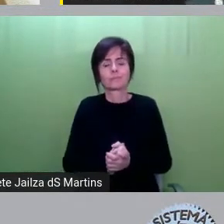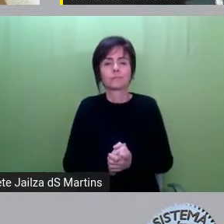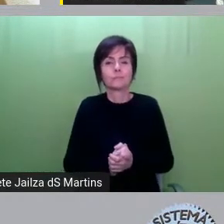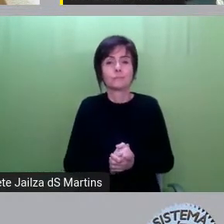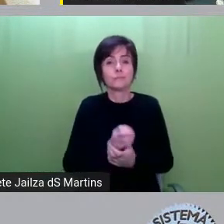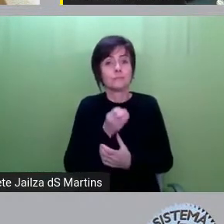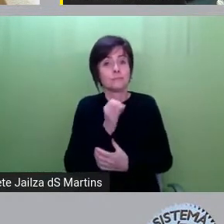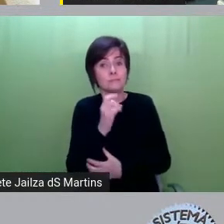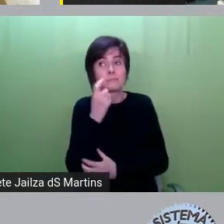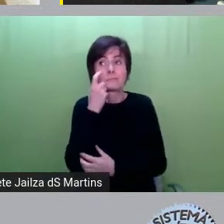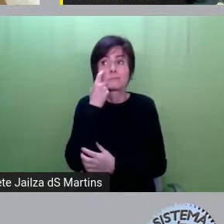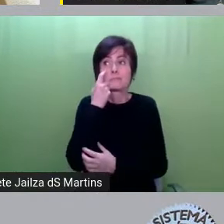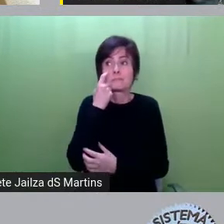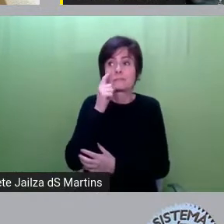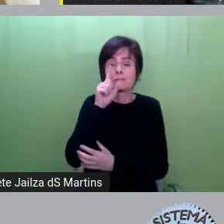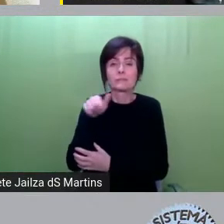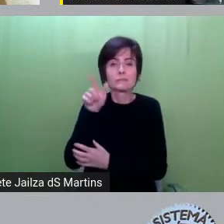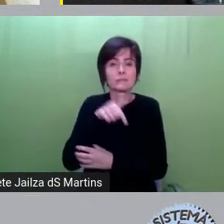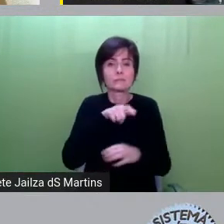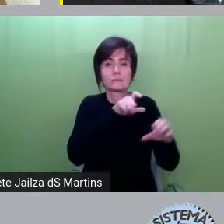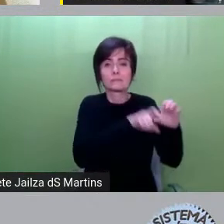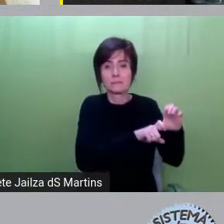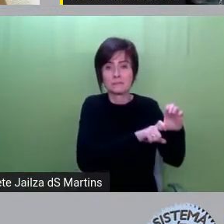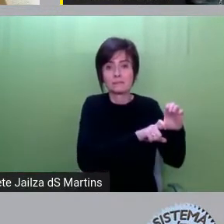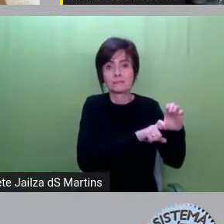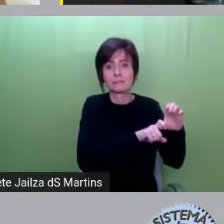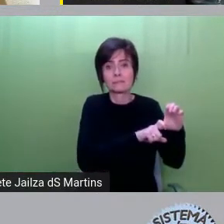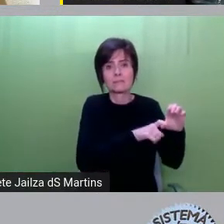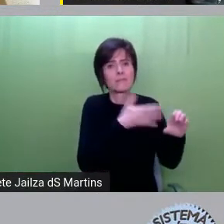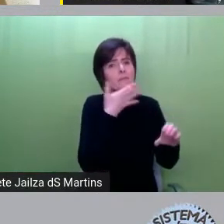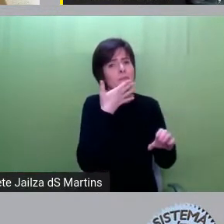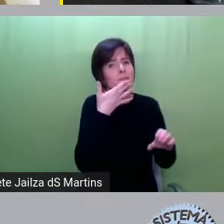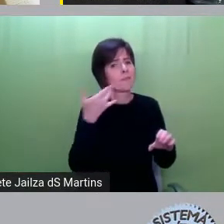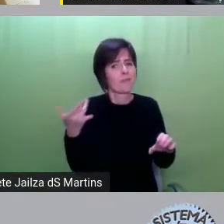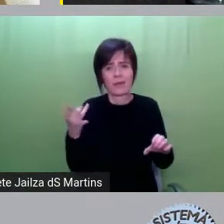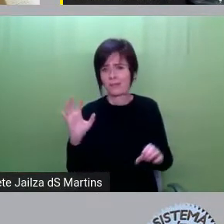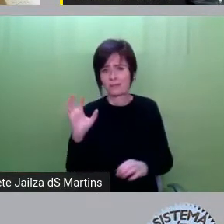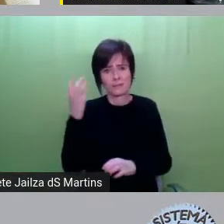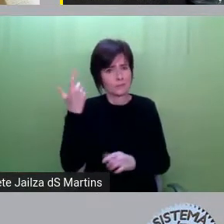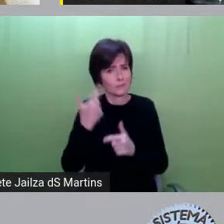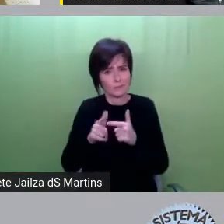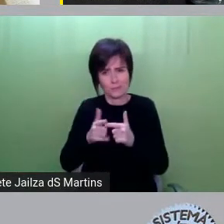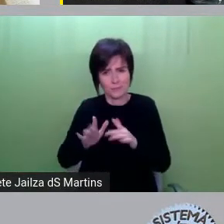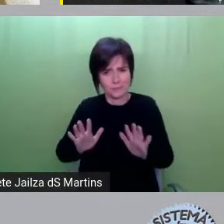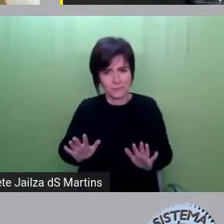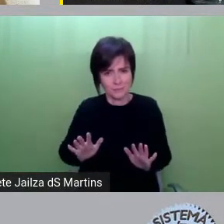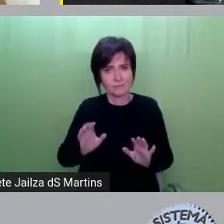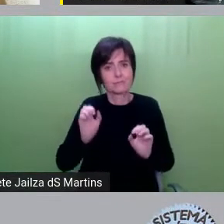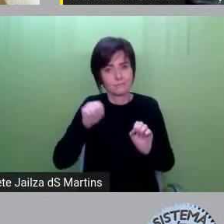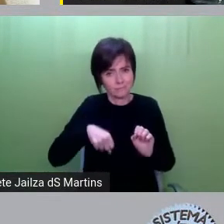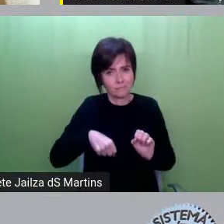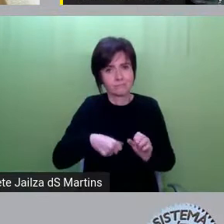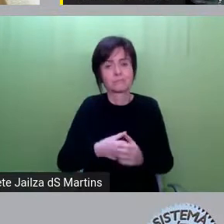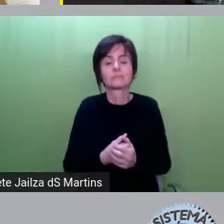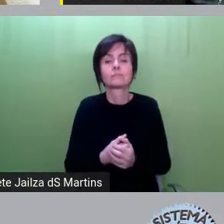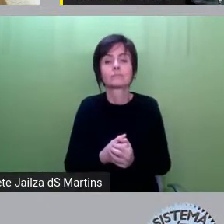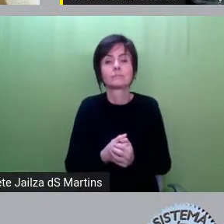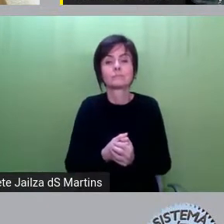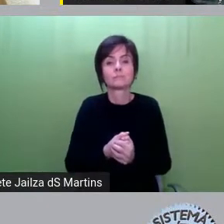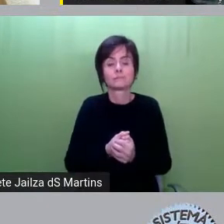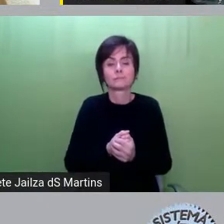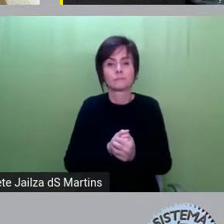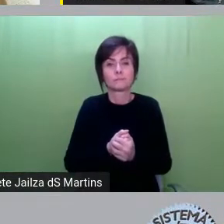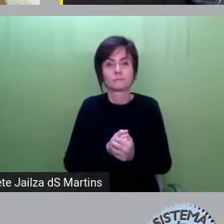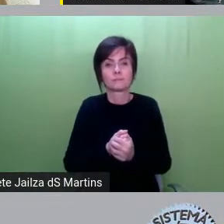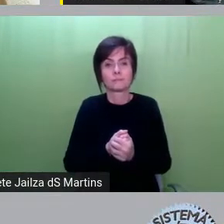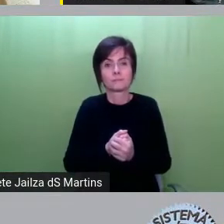Talvez, se a gente cancelar toda a parte da dívida, tudo isso, a gente resolve esse problema. Né? Bom, então,